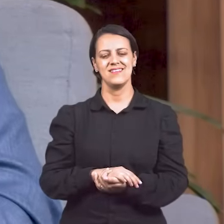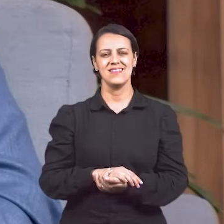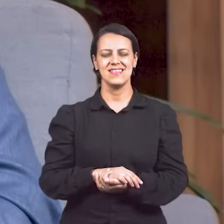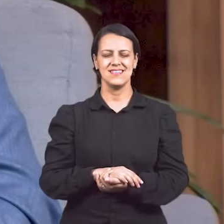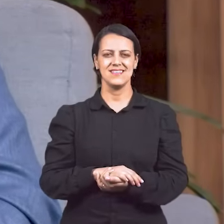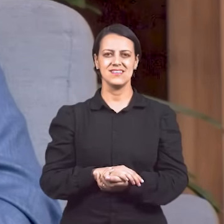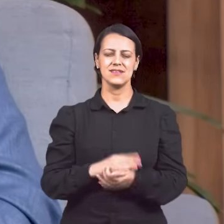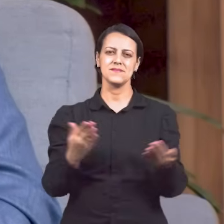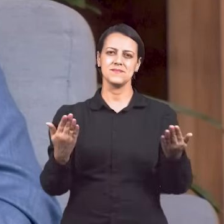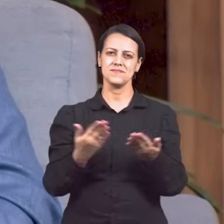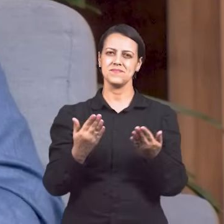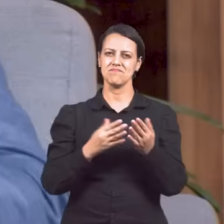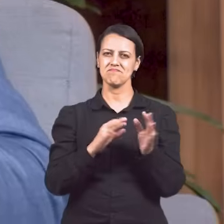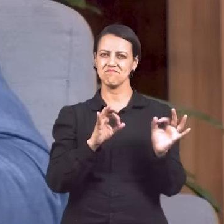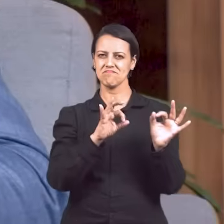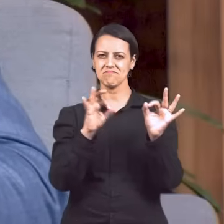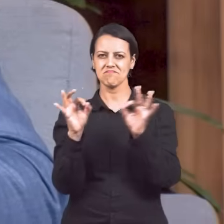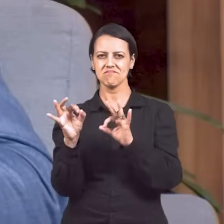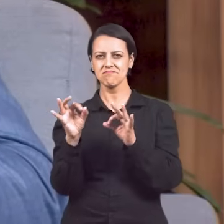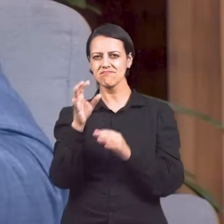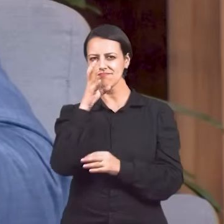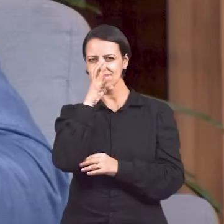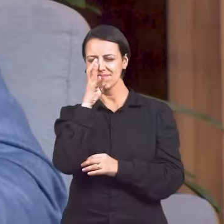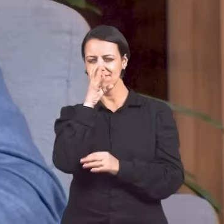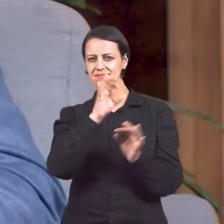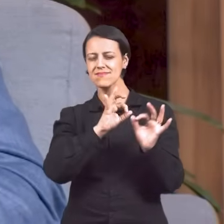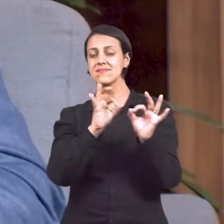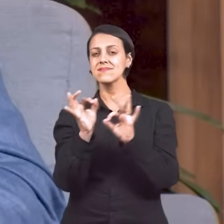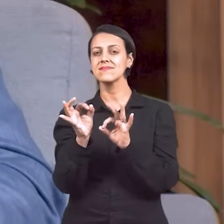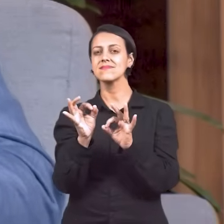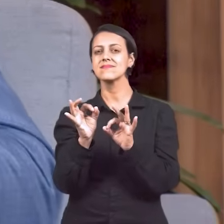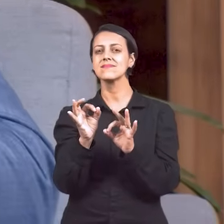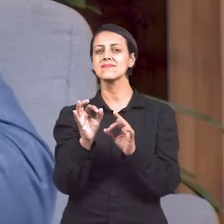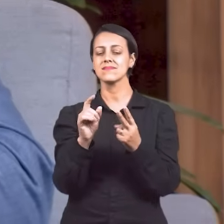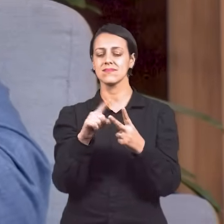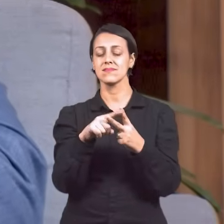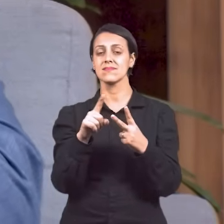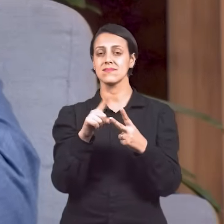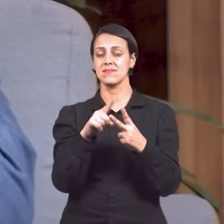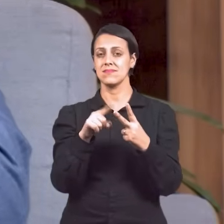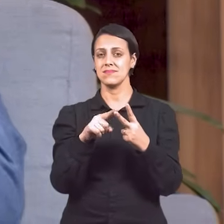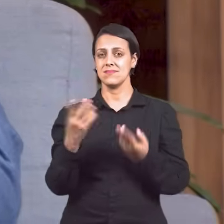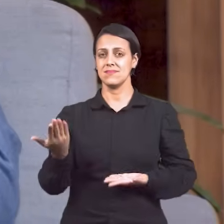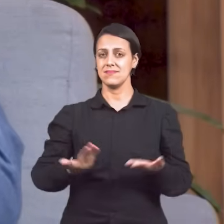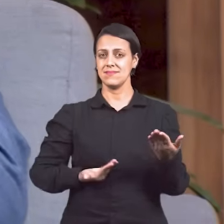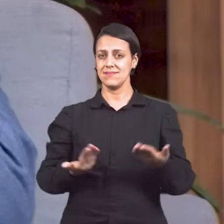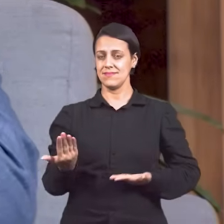idosos que participam das madrugadas e deixam aqui também os seus vídeos. Nós vamos aqui